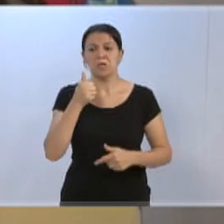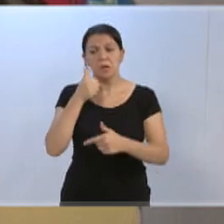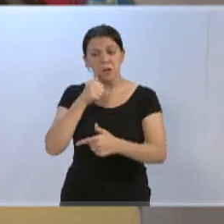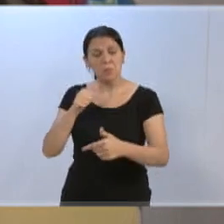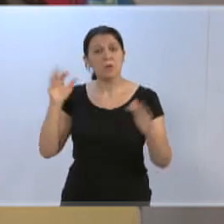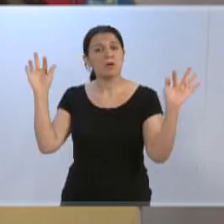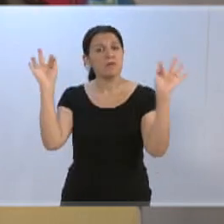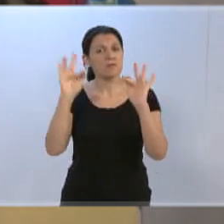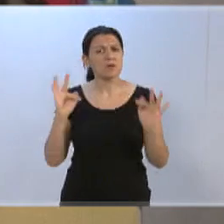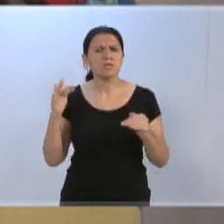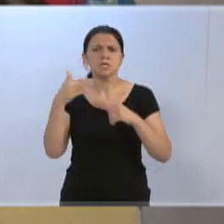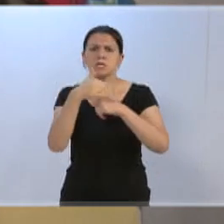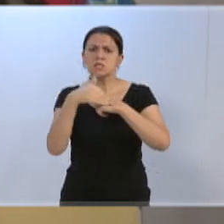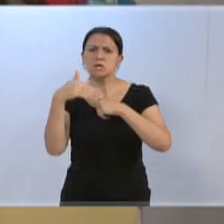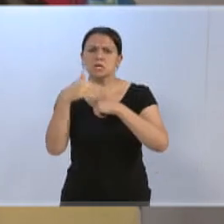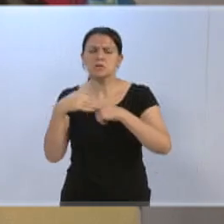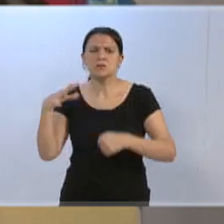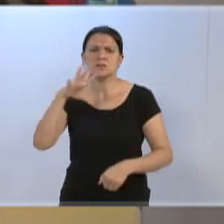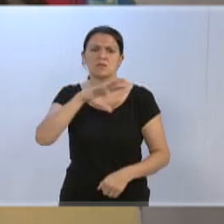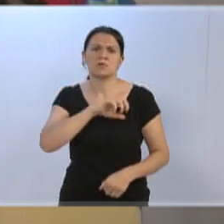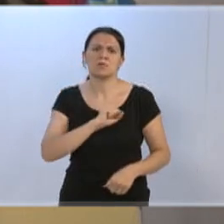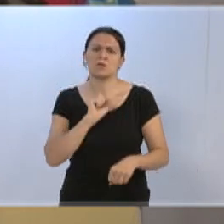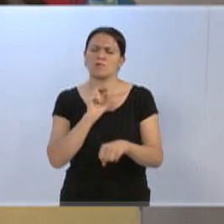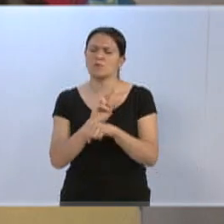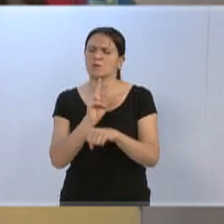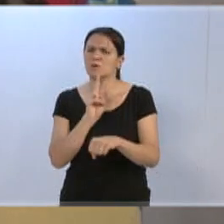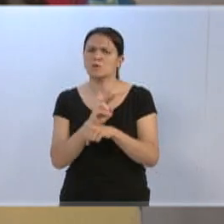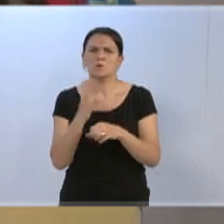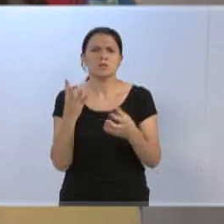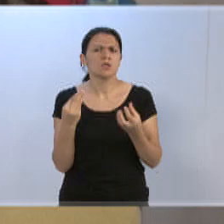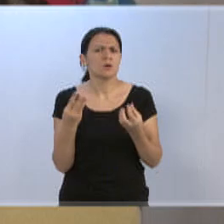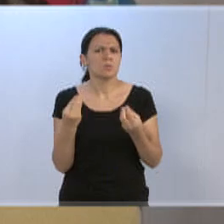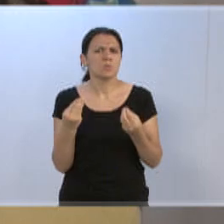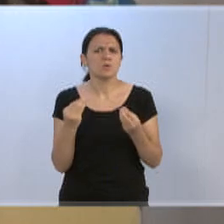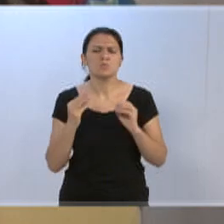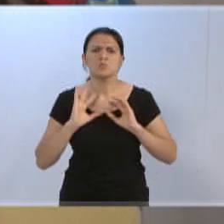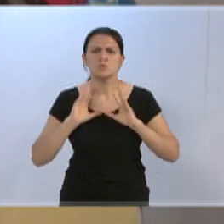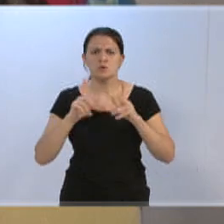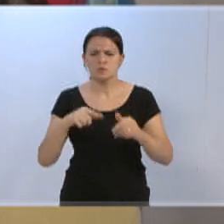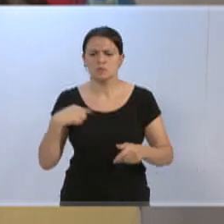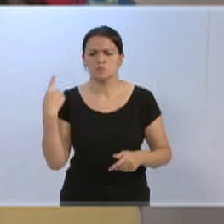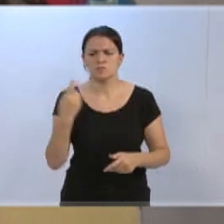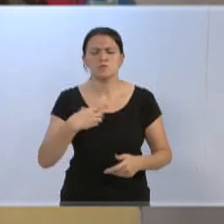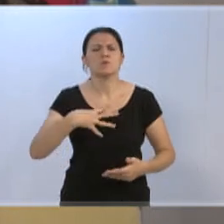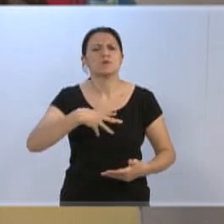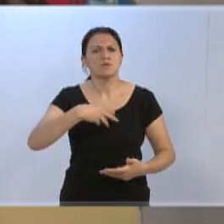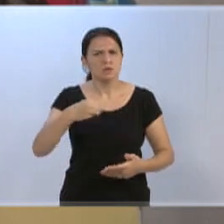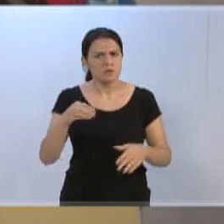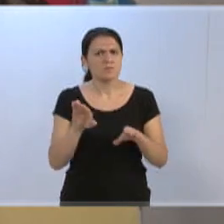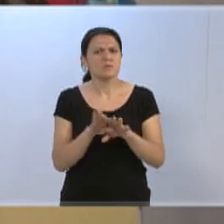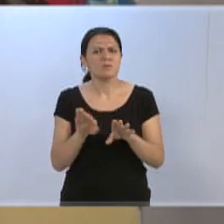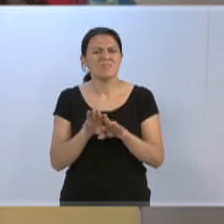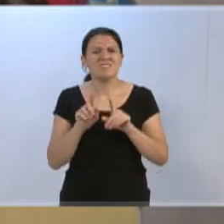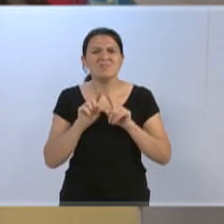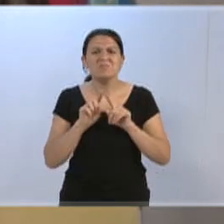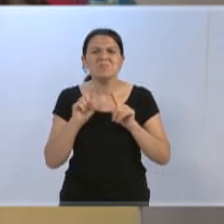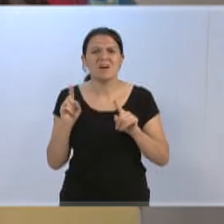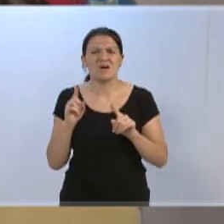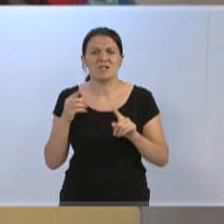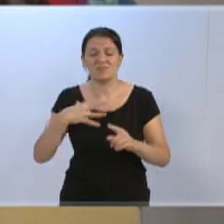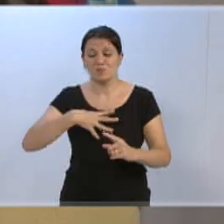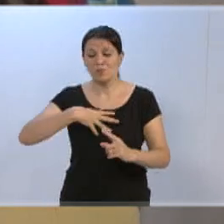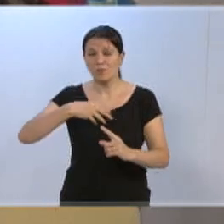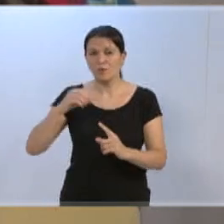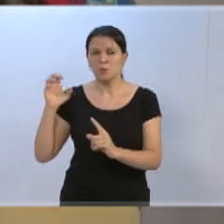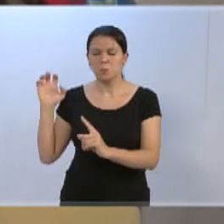feliz, querida e amável, e cuida muito bem de todos nós, inclusive dos meus filhos. Mas a influência do meu